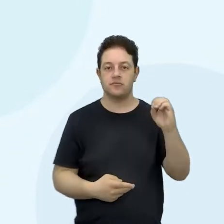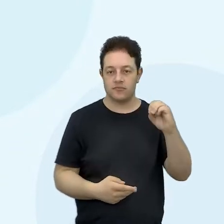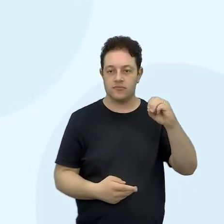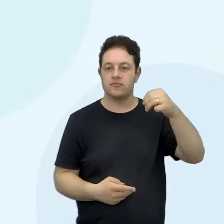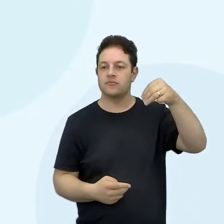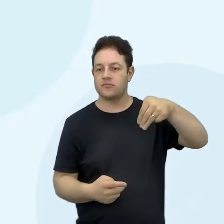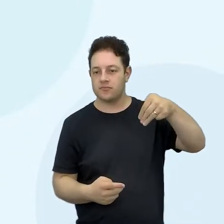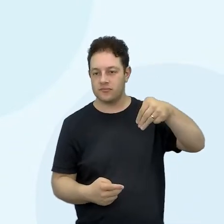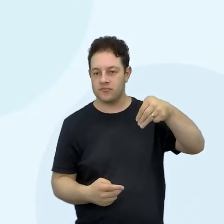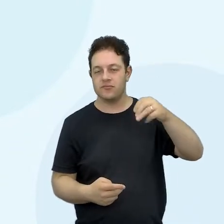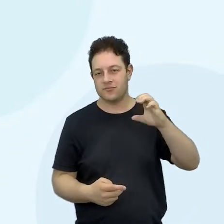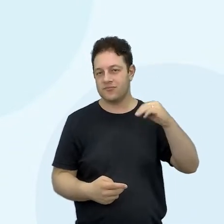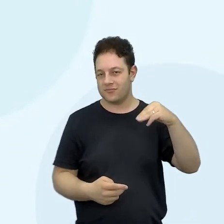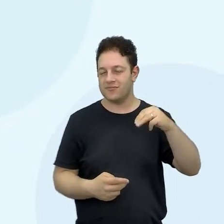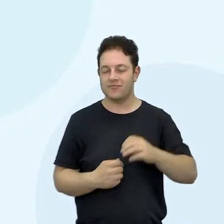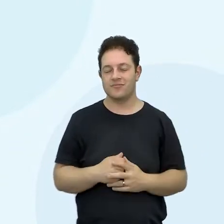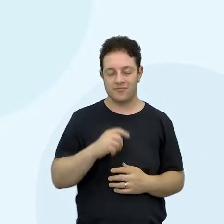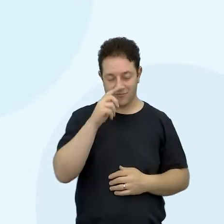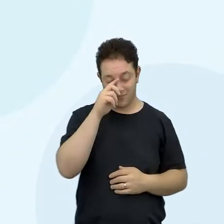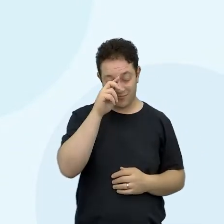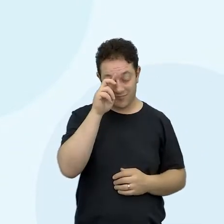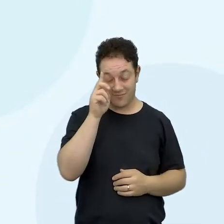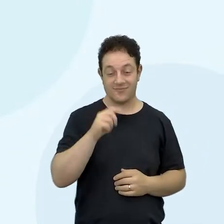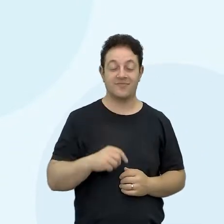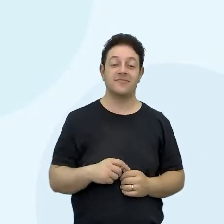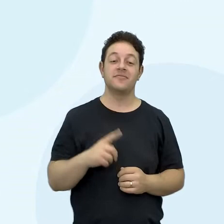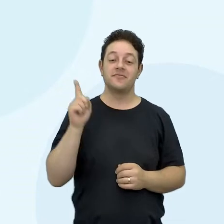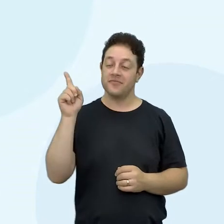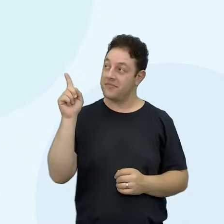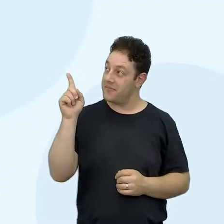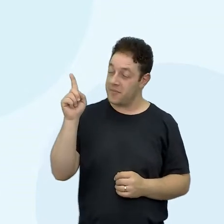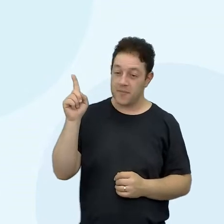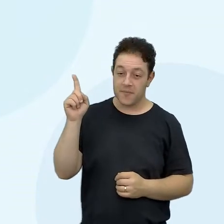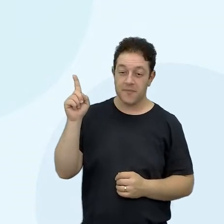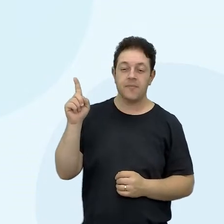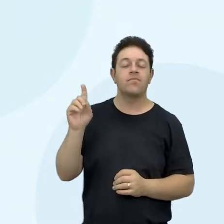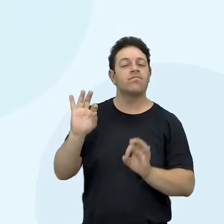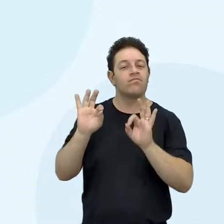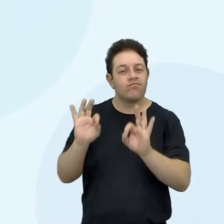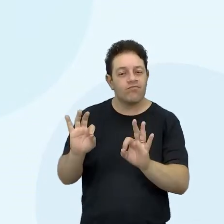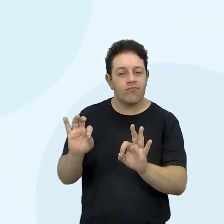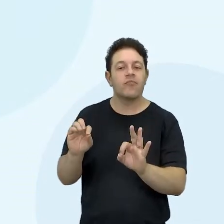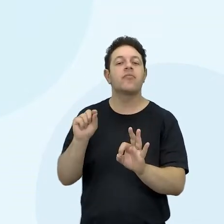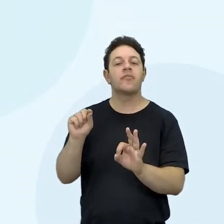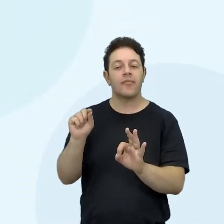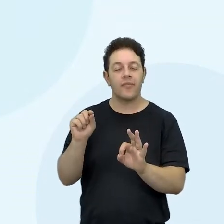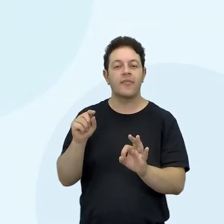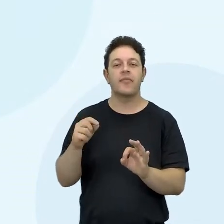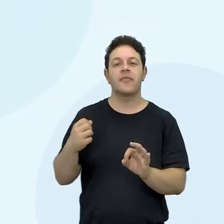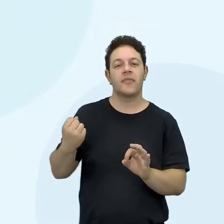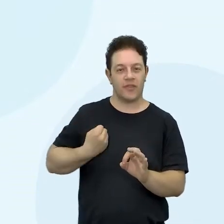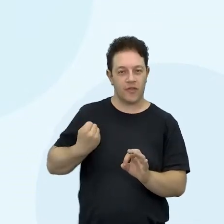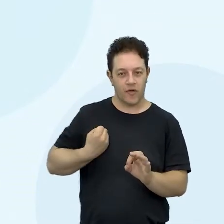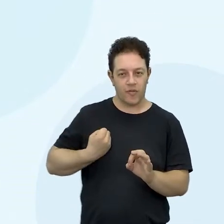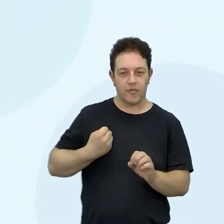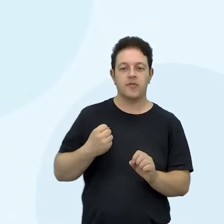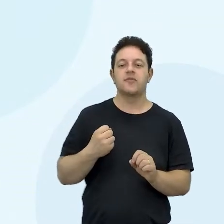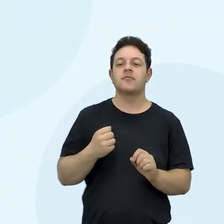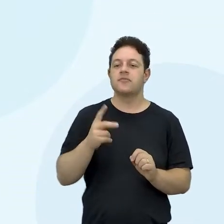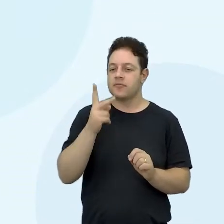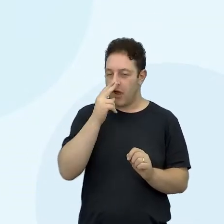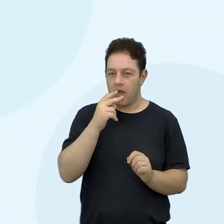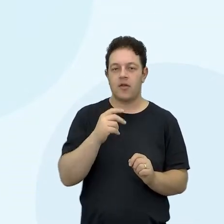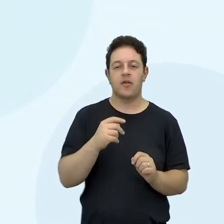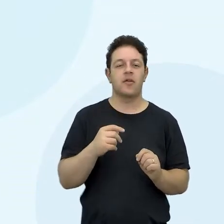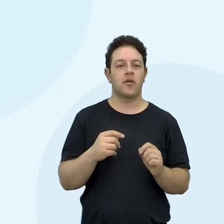metros. Então está tudo lindo. Por quê? Aqui eu estou realmente usando uma escala de